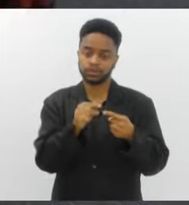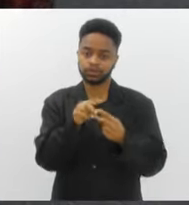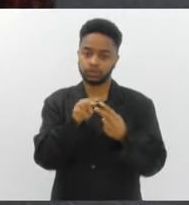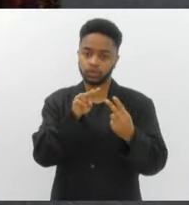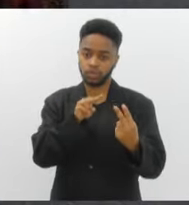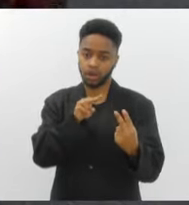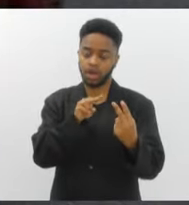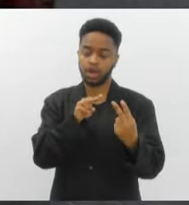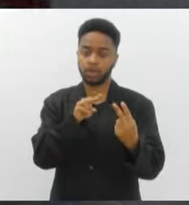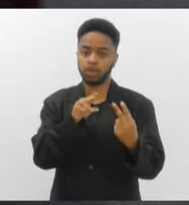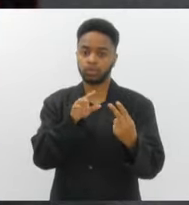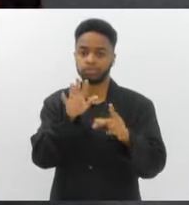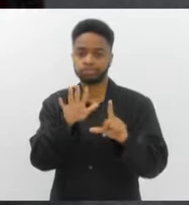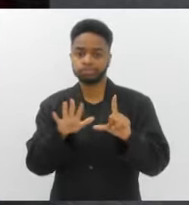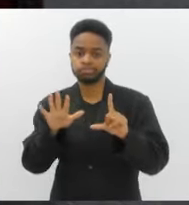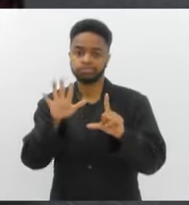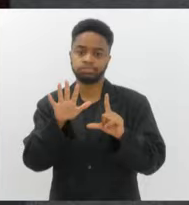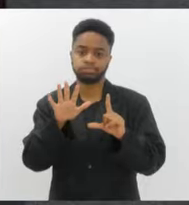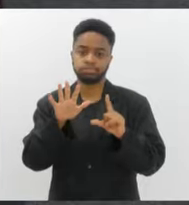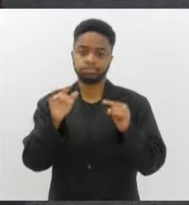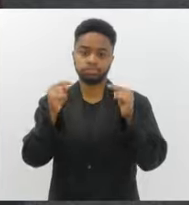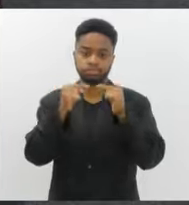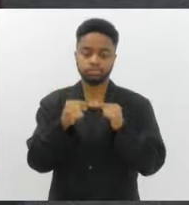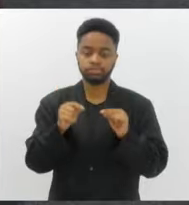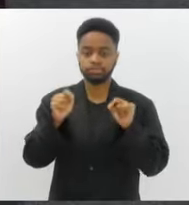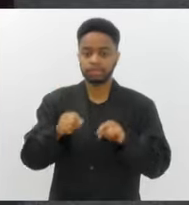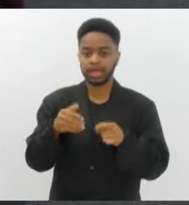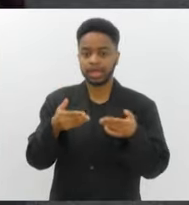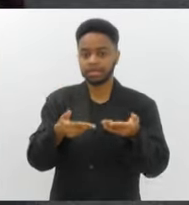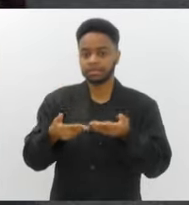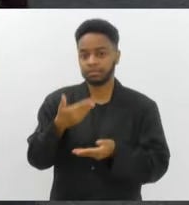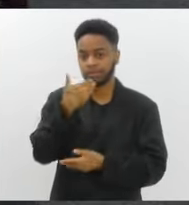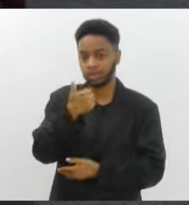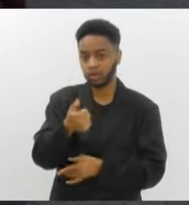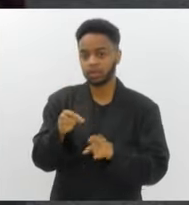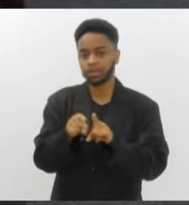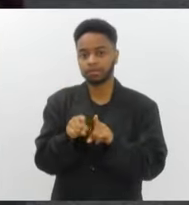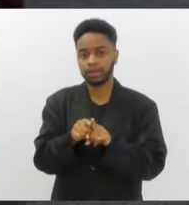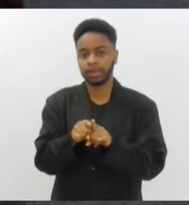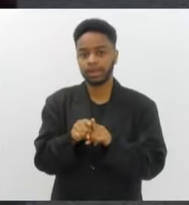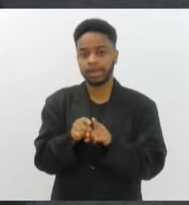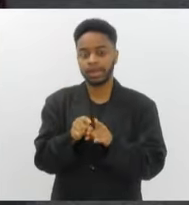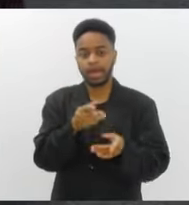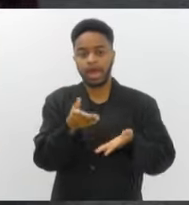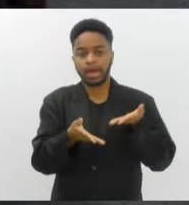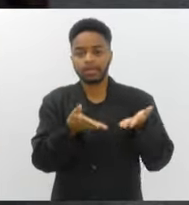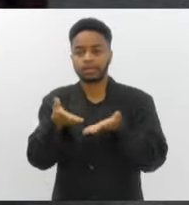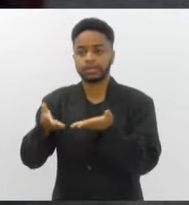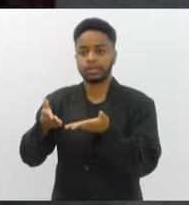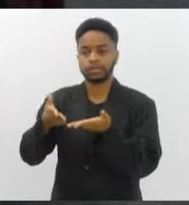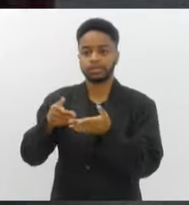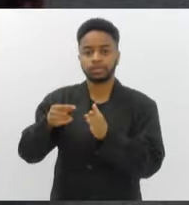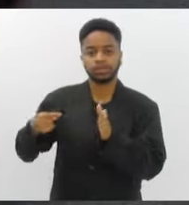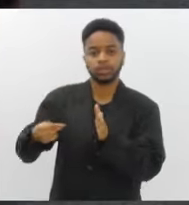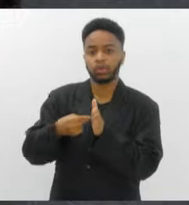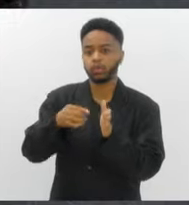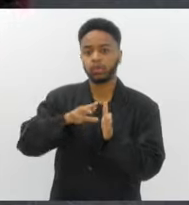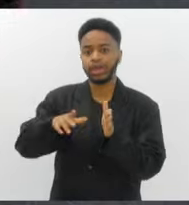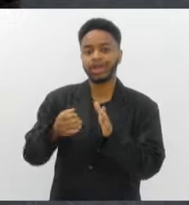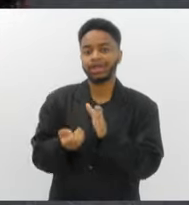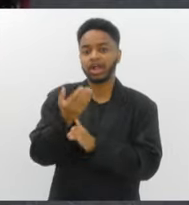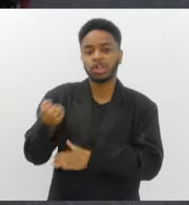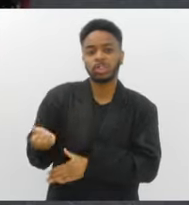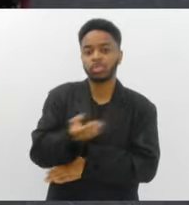eletrônico, um meio digital, para melhor receber e atender essas denúncias, e não criar uma nova delegacia